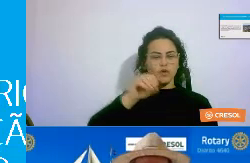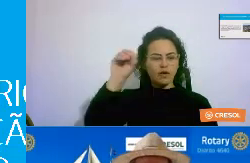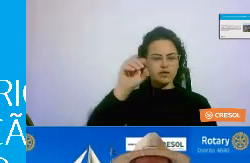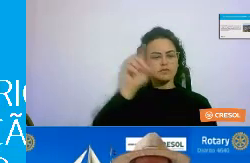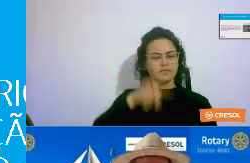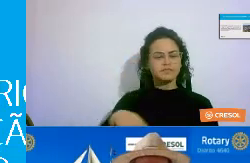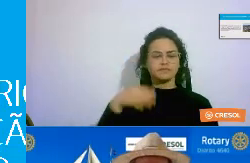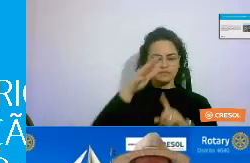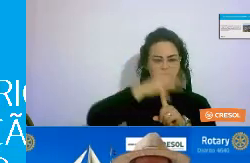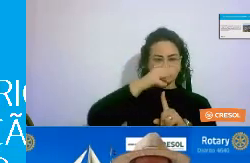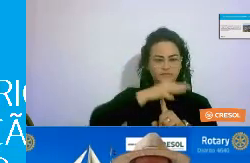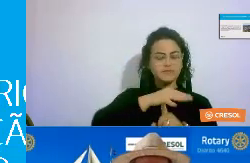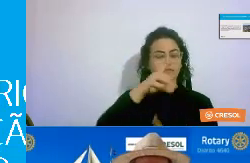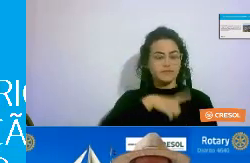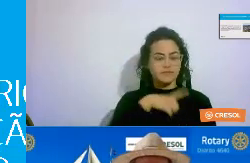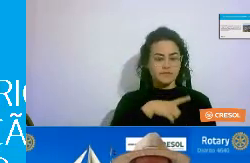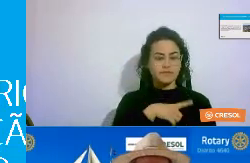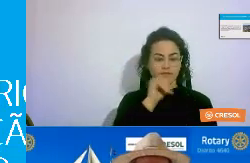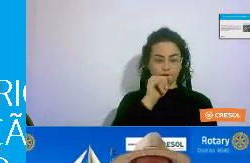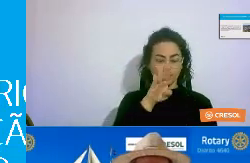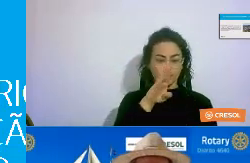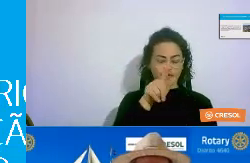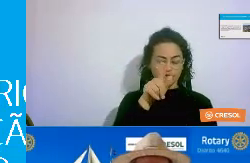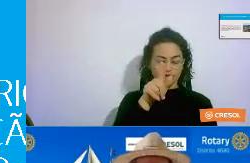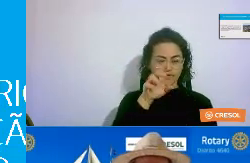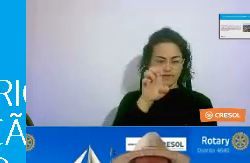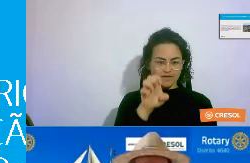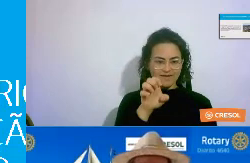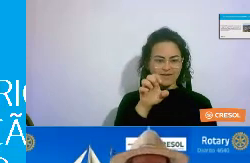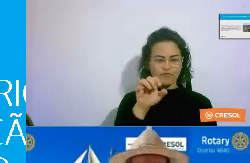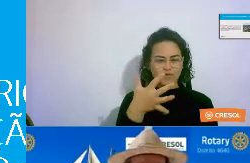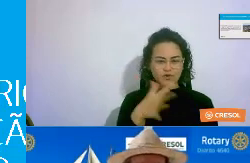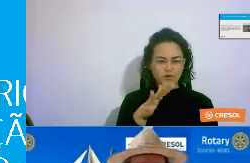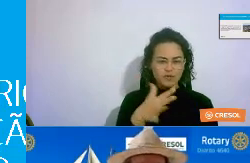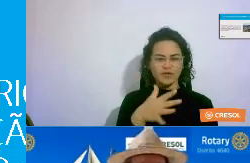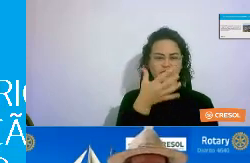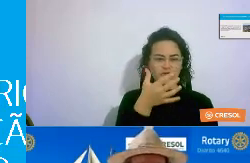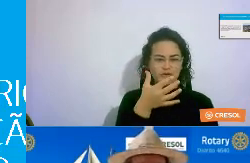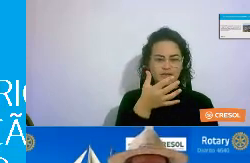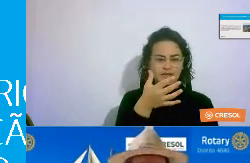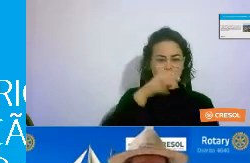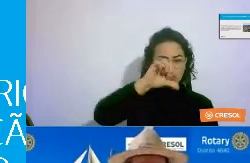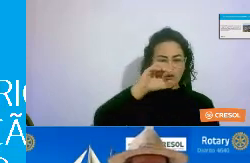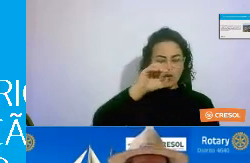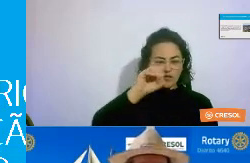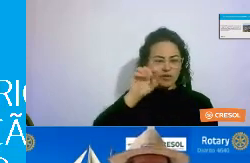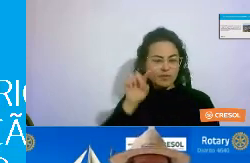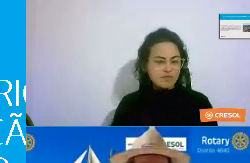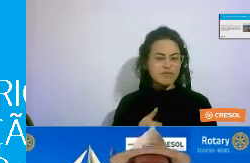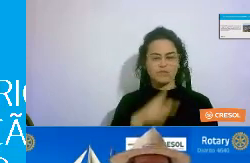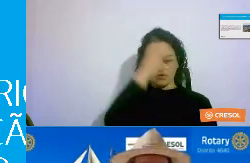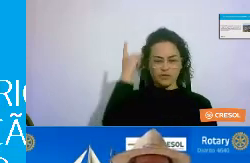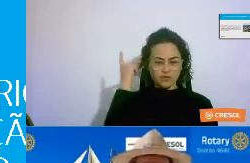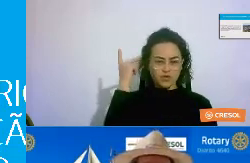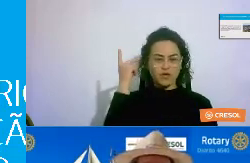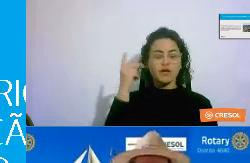as estimativas do IBGE, possui uma população de quase 100 mil habitantes, sendo o seu maior município também a